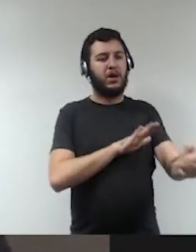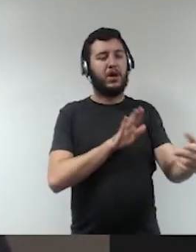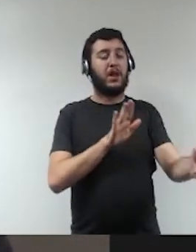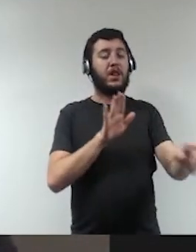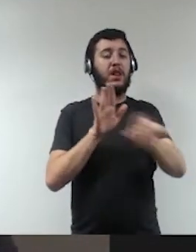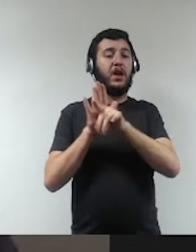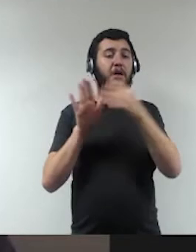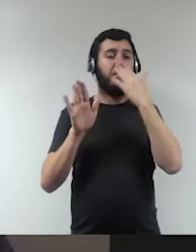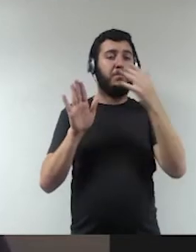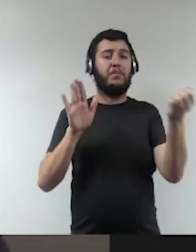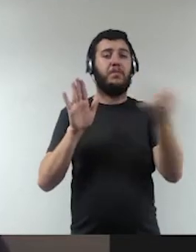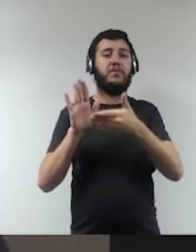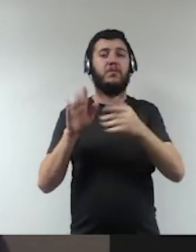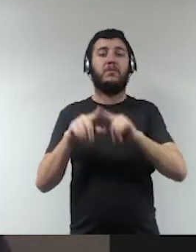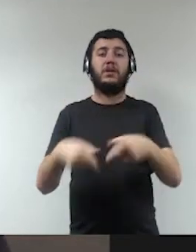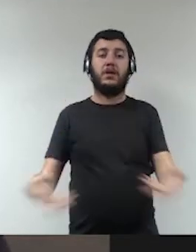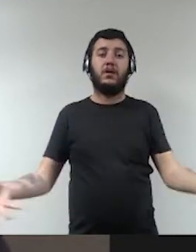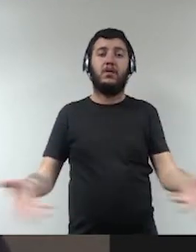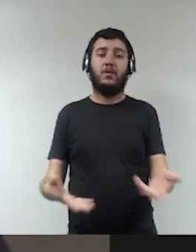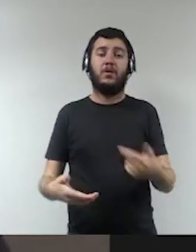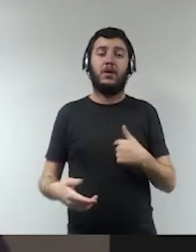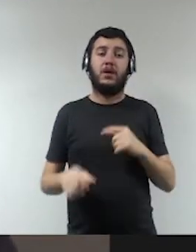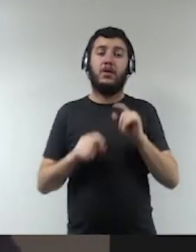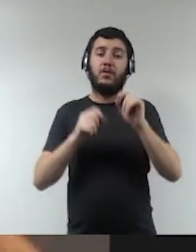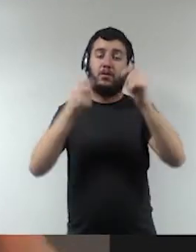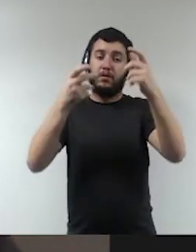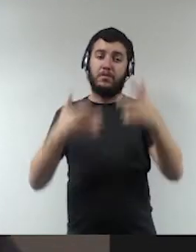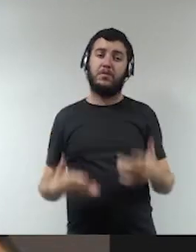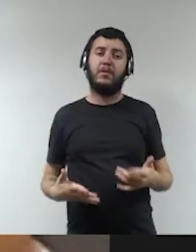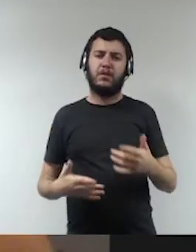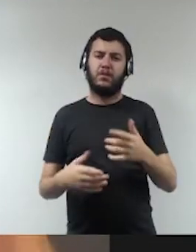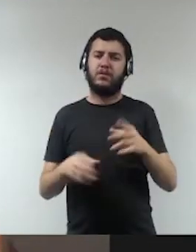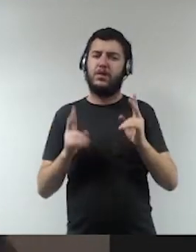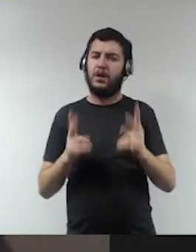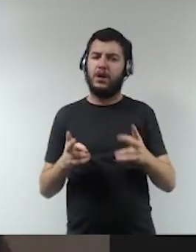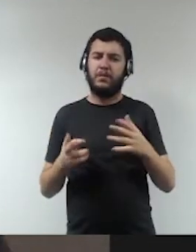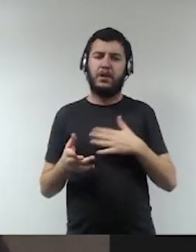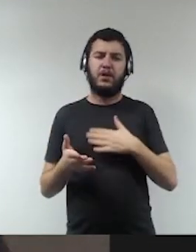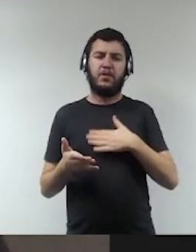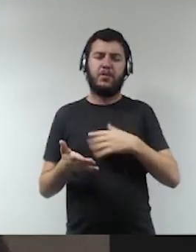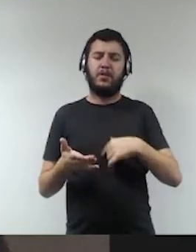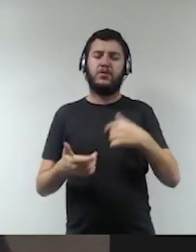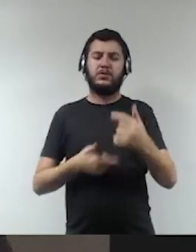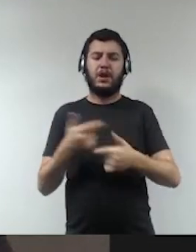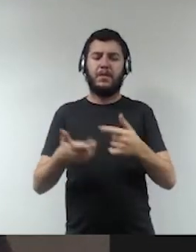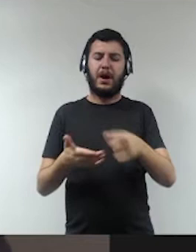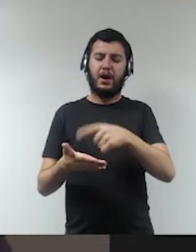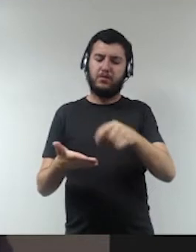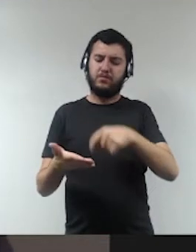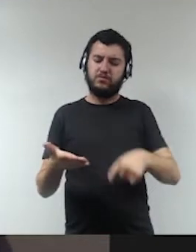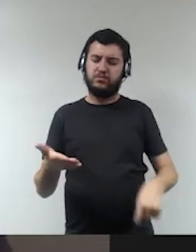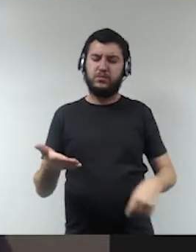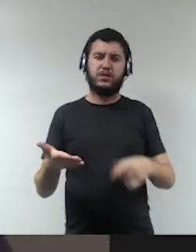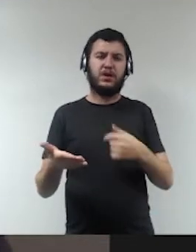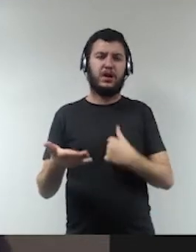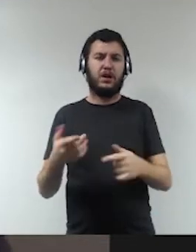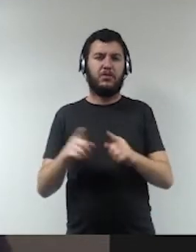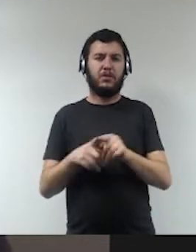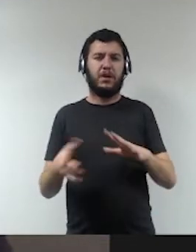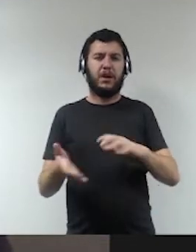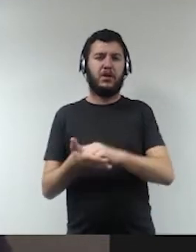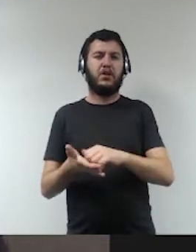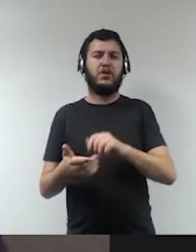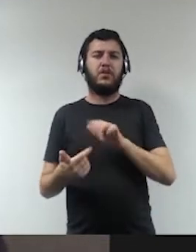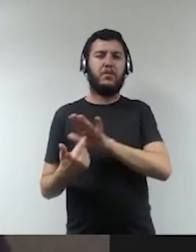lei, e eu prezo sempre, nos meus escritos e nos meus artigos, por esse consequencialismo,